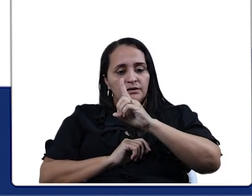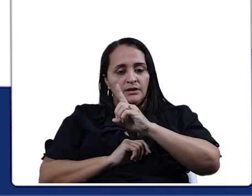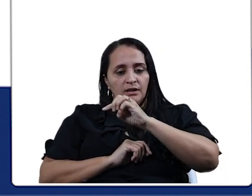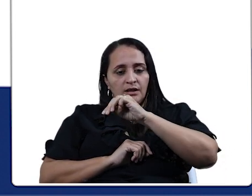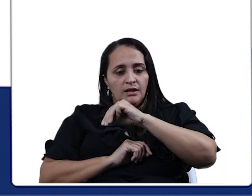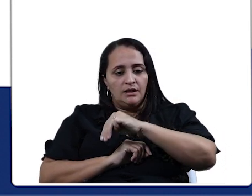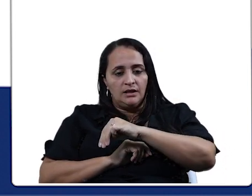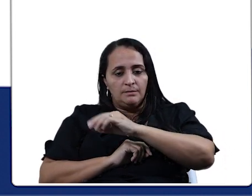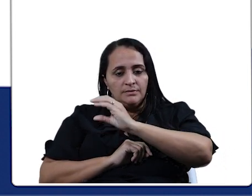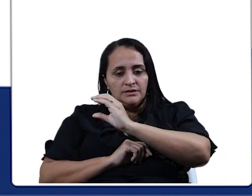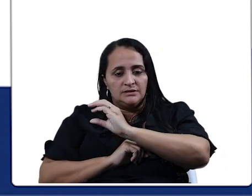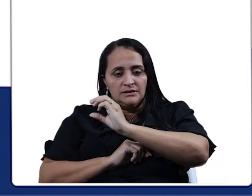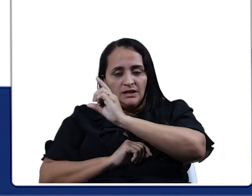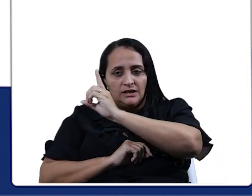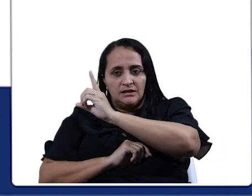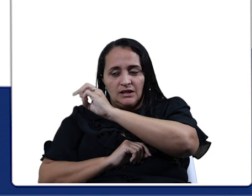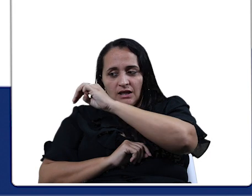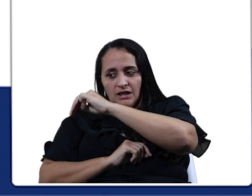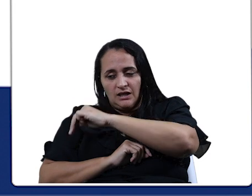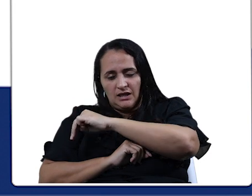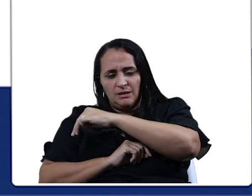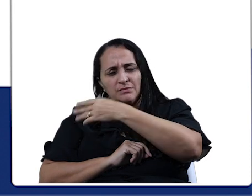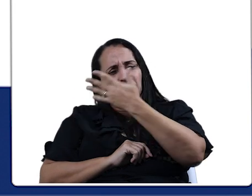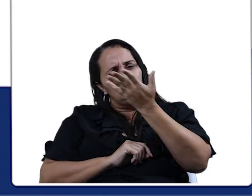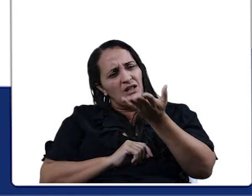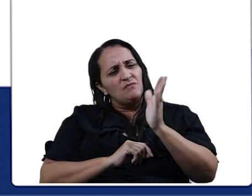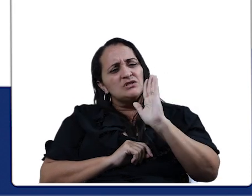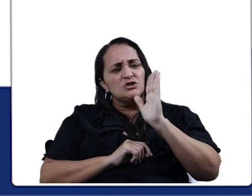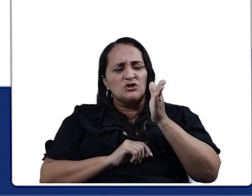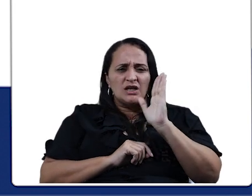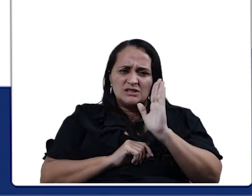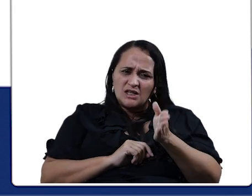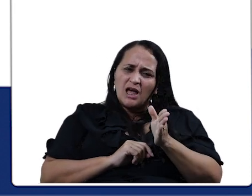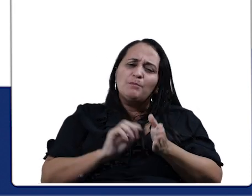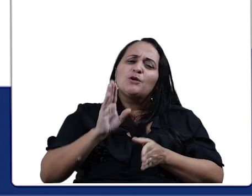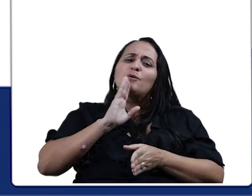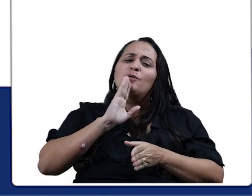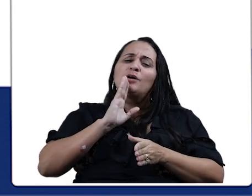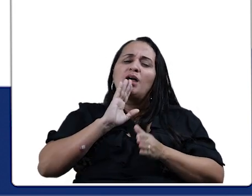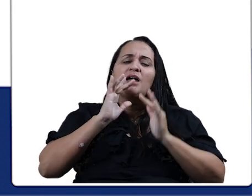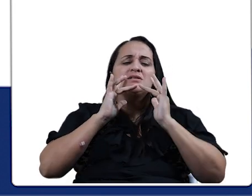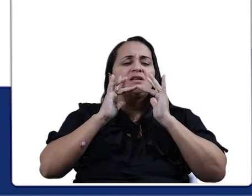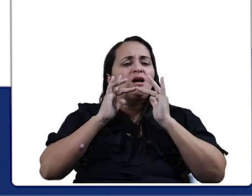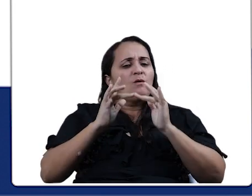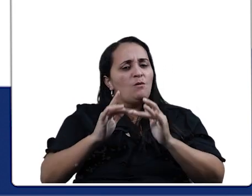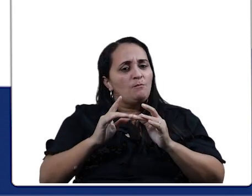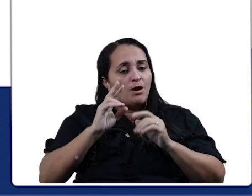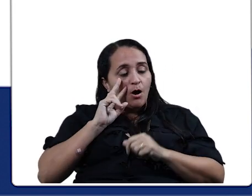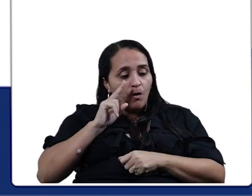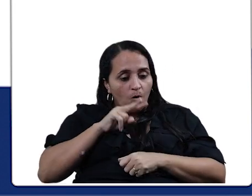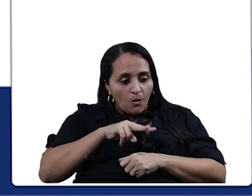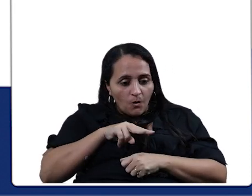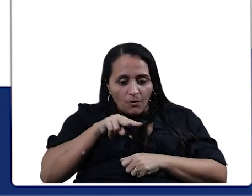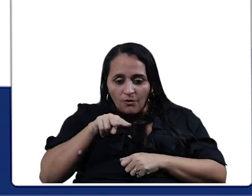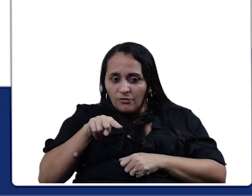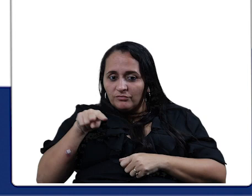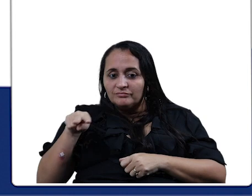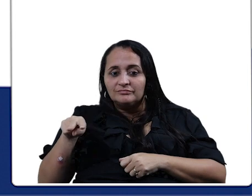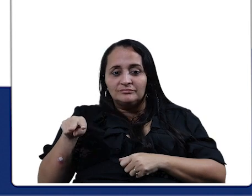respectivamente às unidades, dezenas, centenas, unidades de milhar, como você acompanha aqui no desenho, ó.